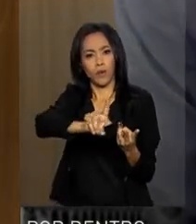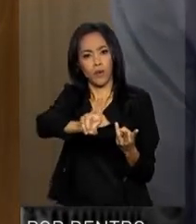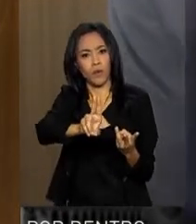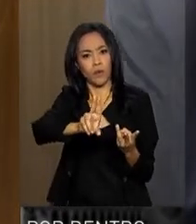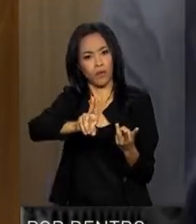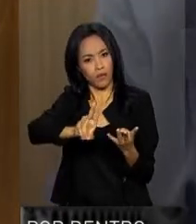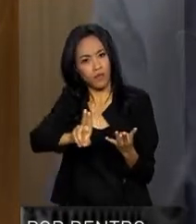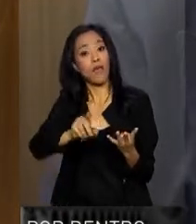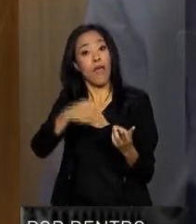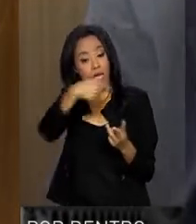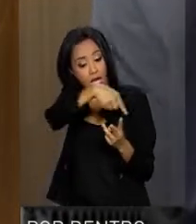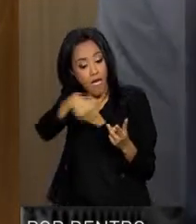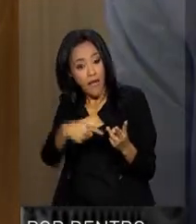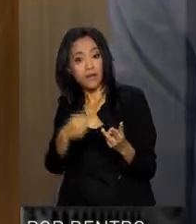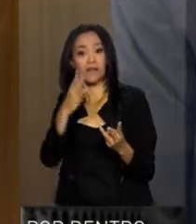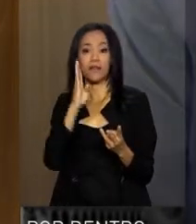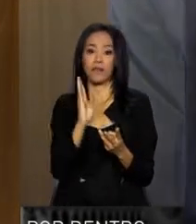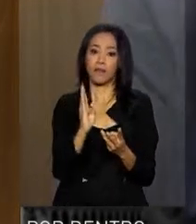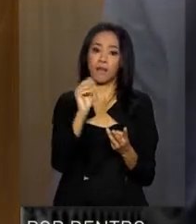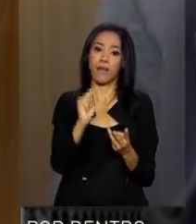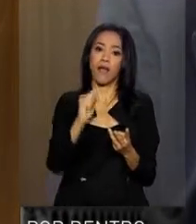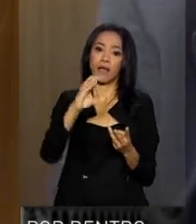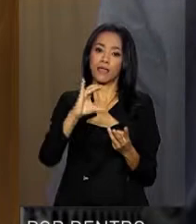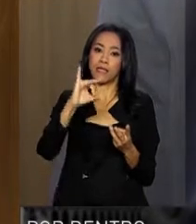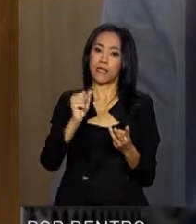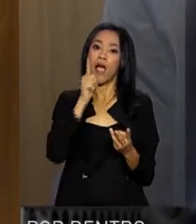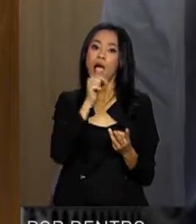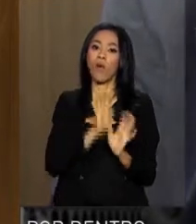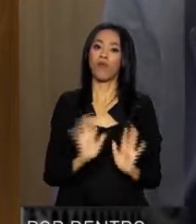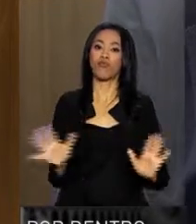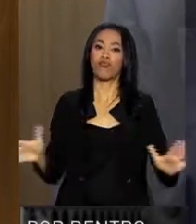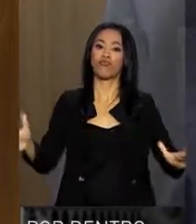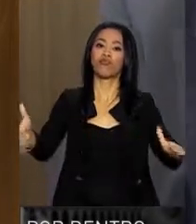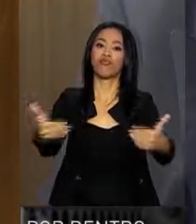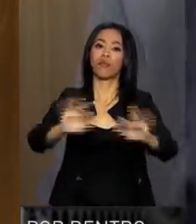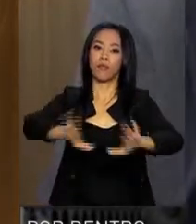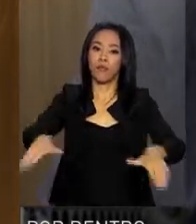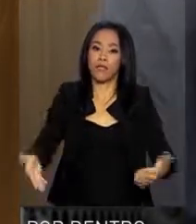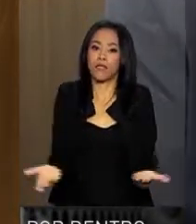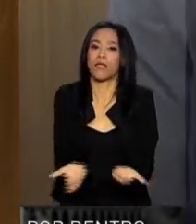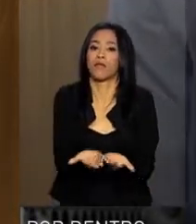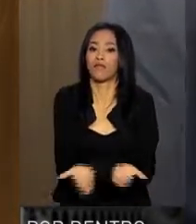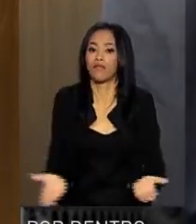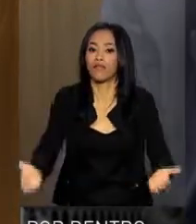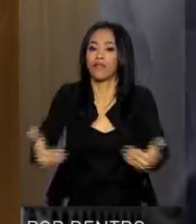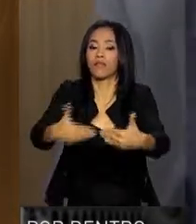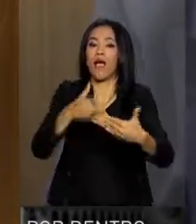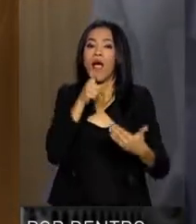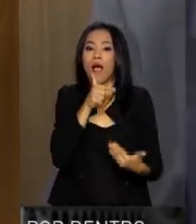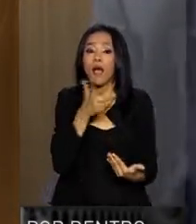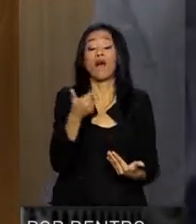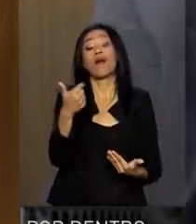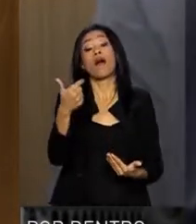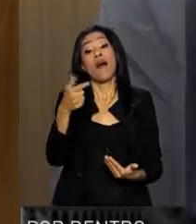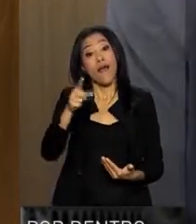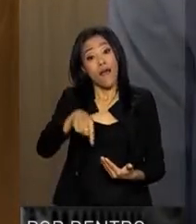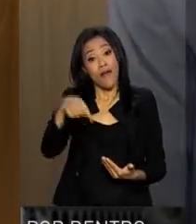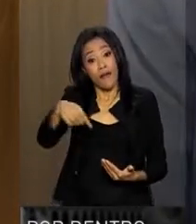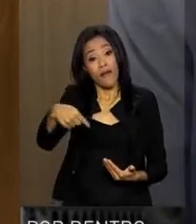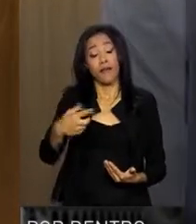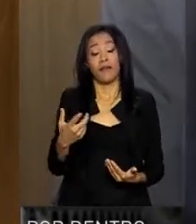essas bacias genuinamente maranhense cuja competência de ação ela deve ser o